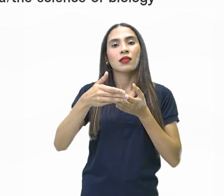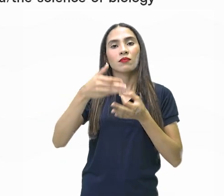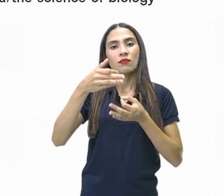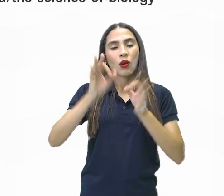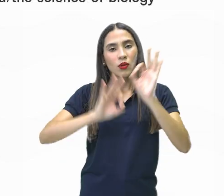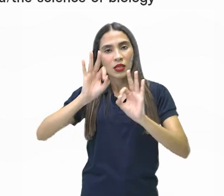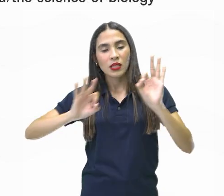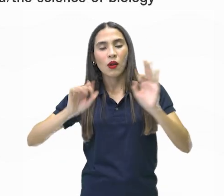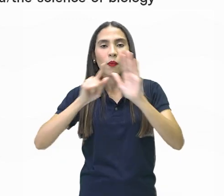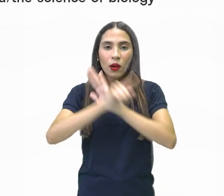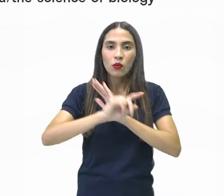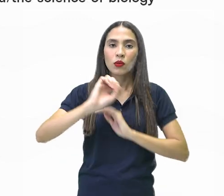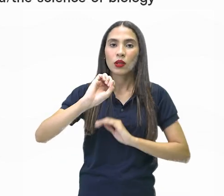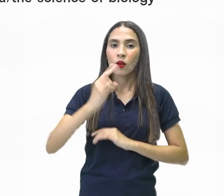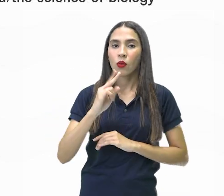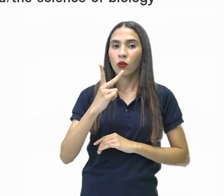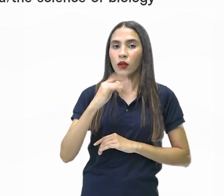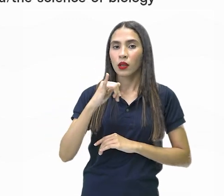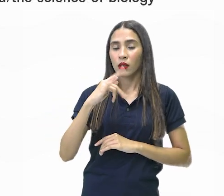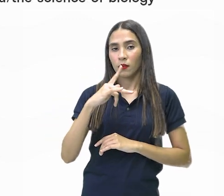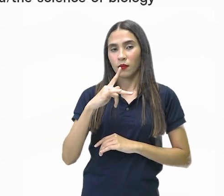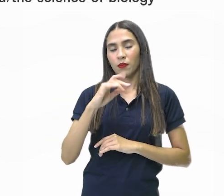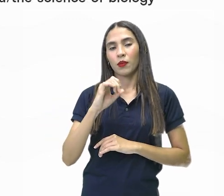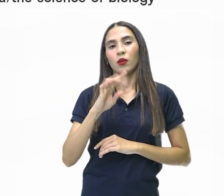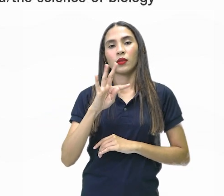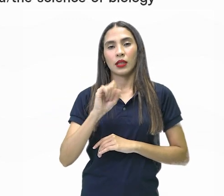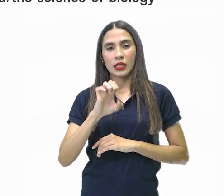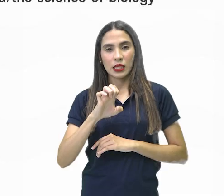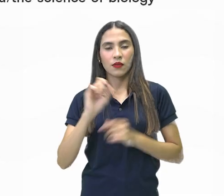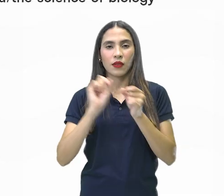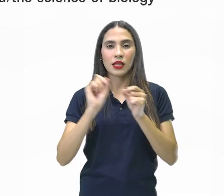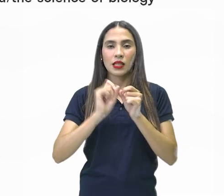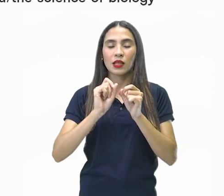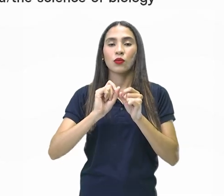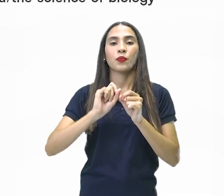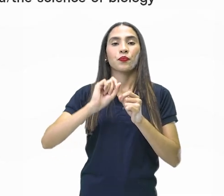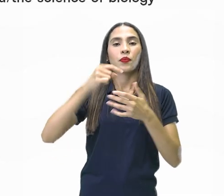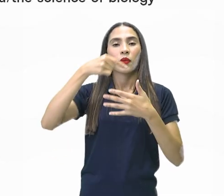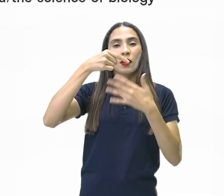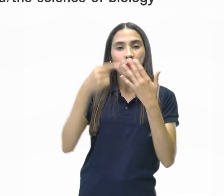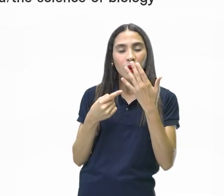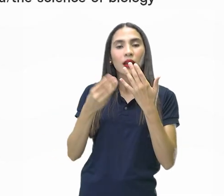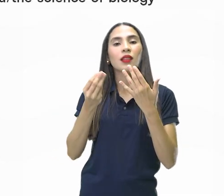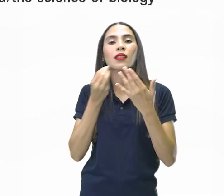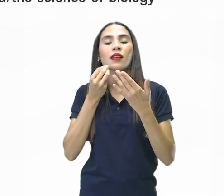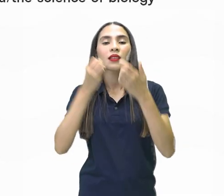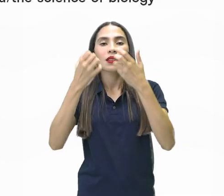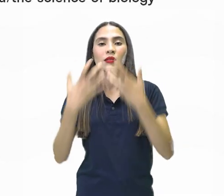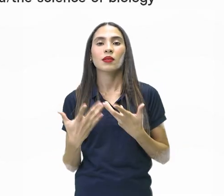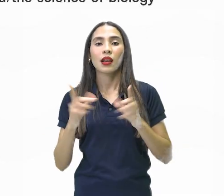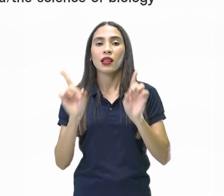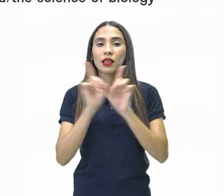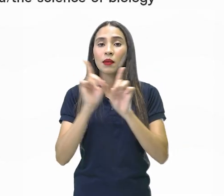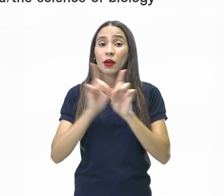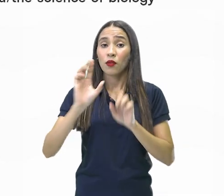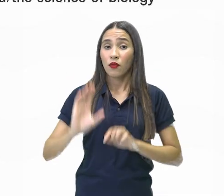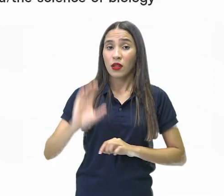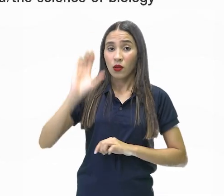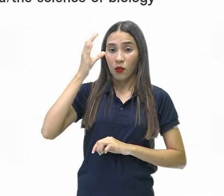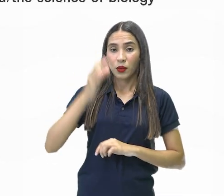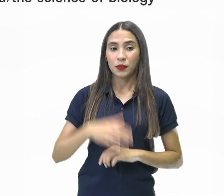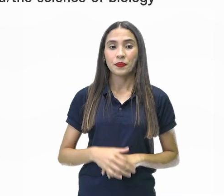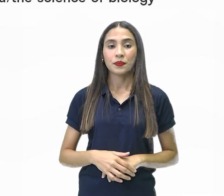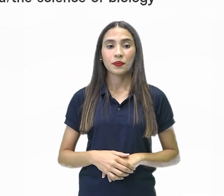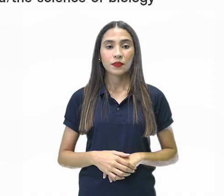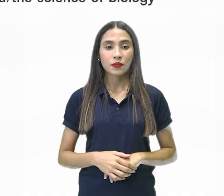formulação da pergunta ou da hipótese, né, fazendo outras previsões que tentem explicar aquele